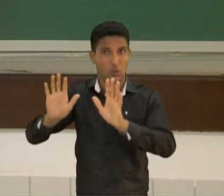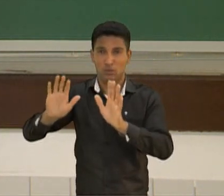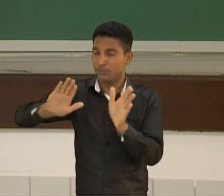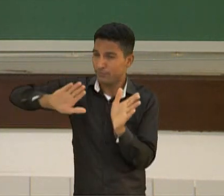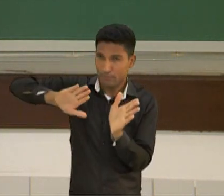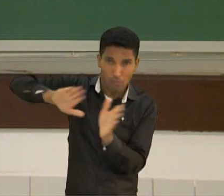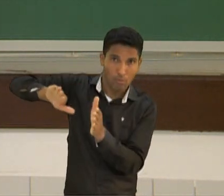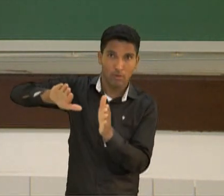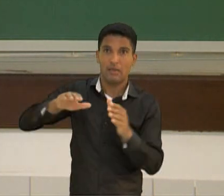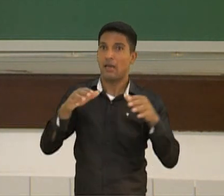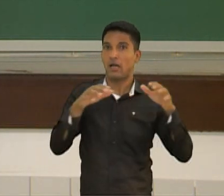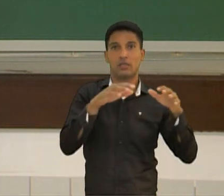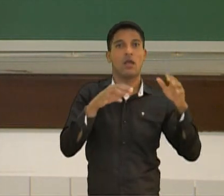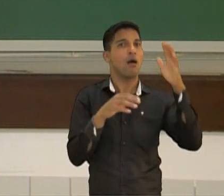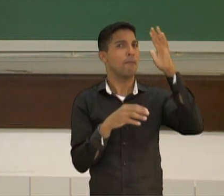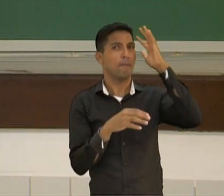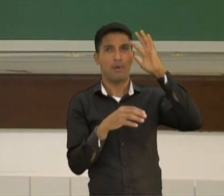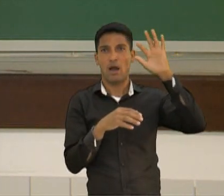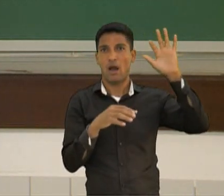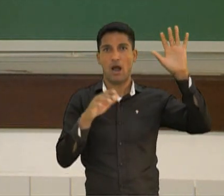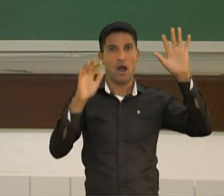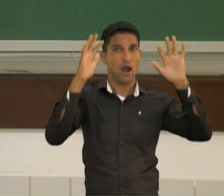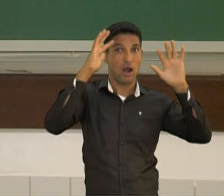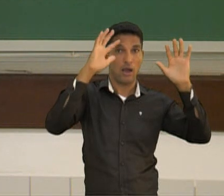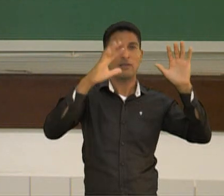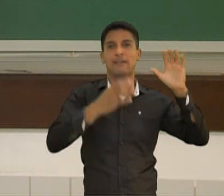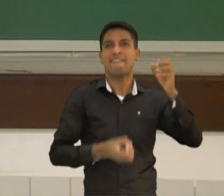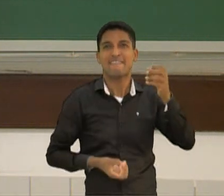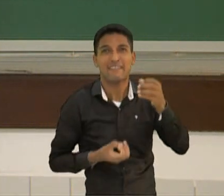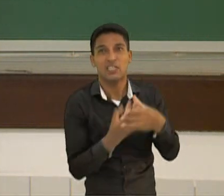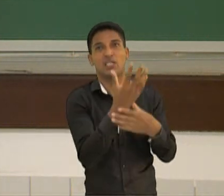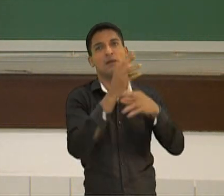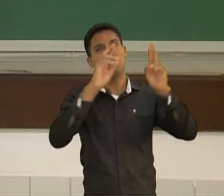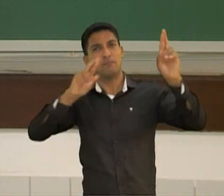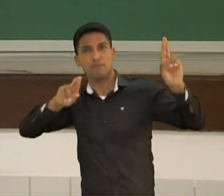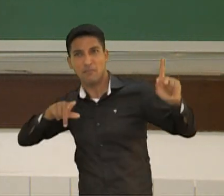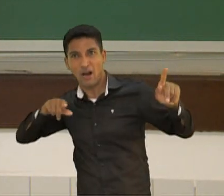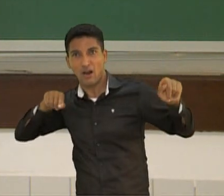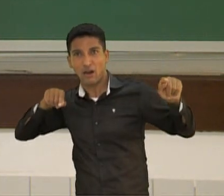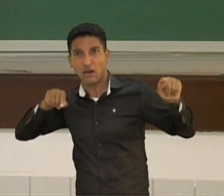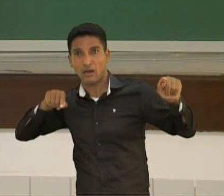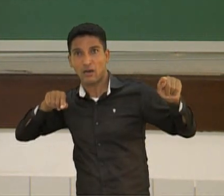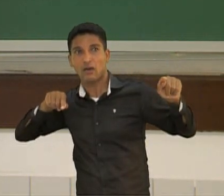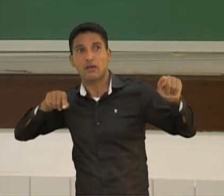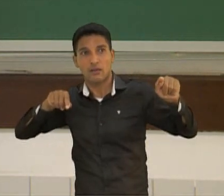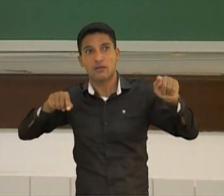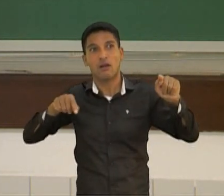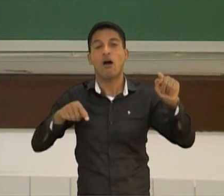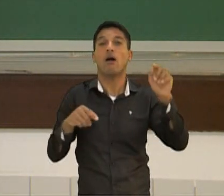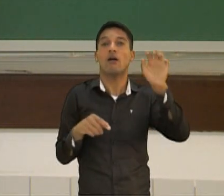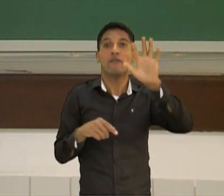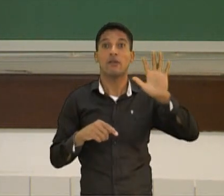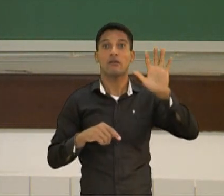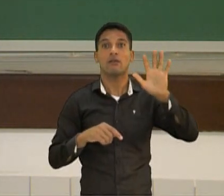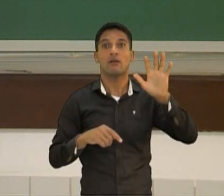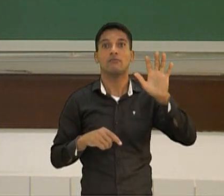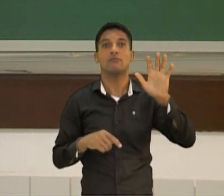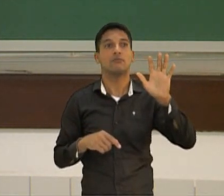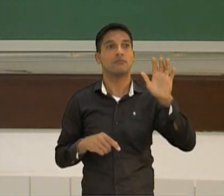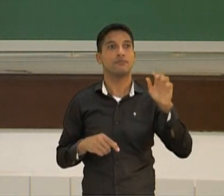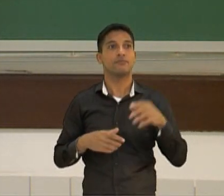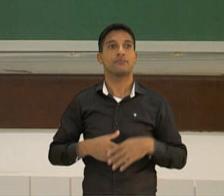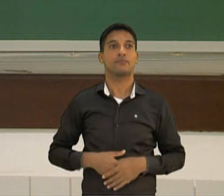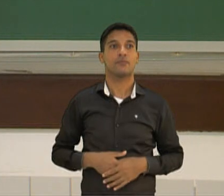Que a gente tem a mesma pintura, só que ela está mais ampliada aqui para vocês observarem, né? Gente, essa pintura ela ficou